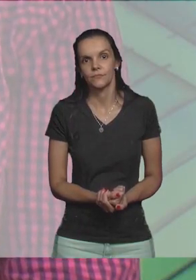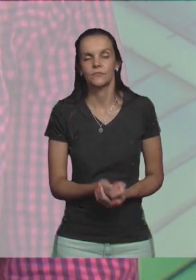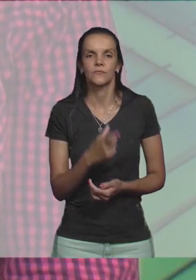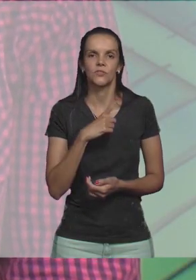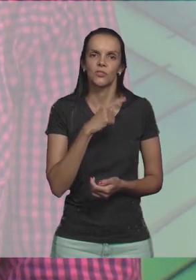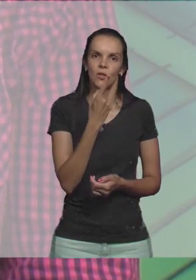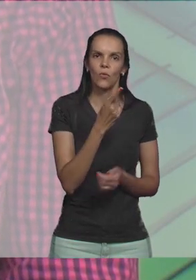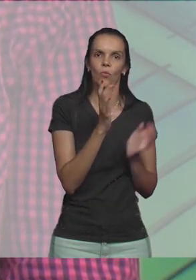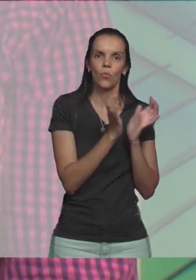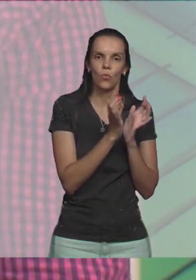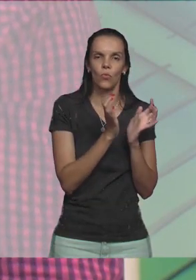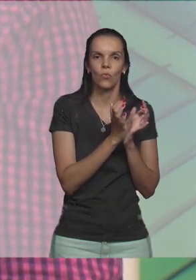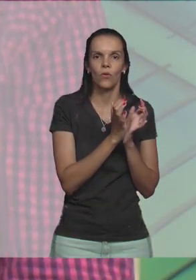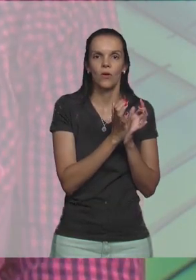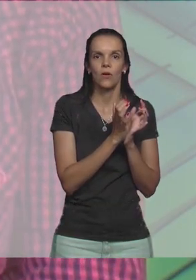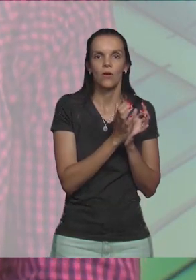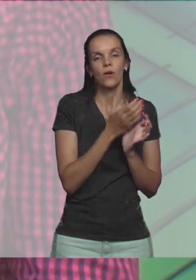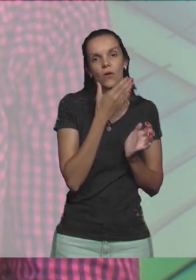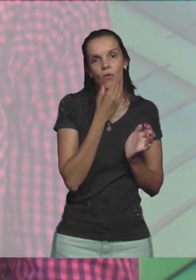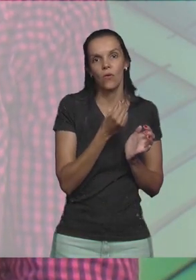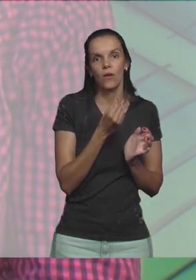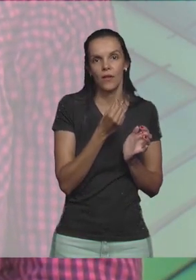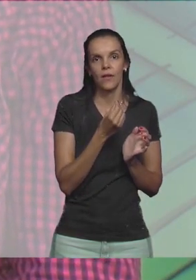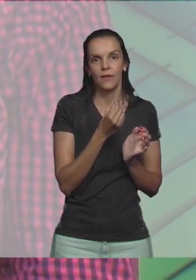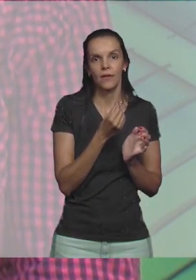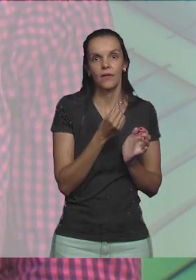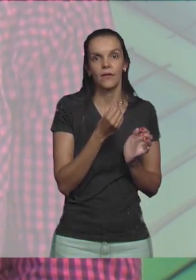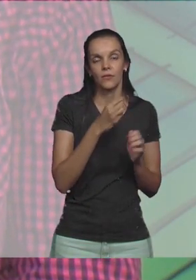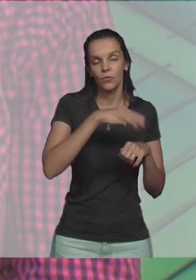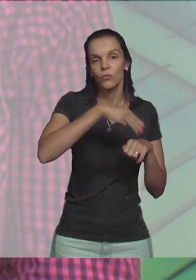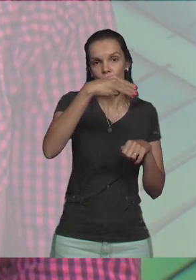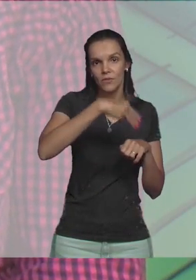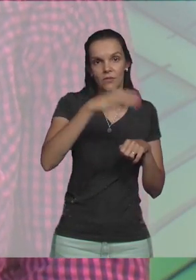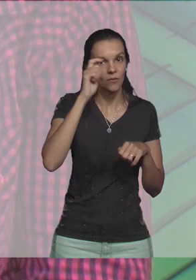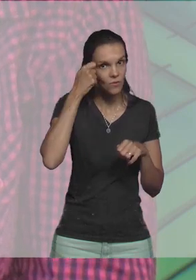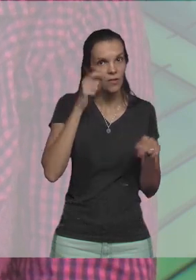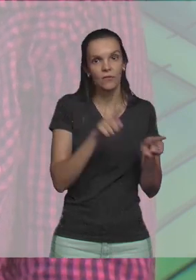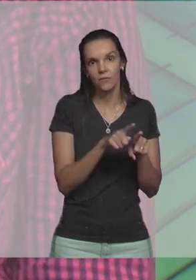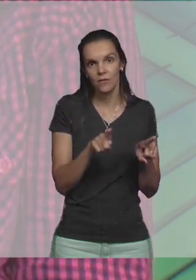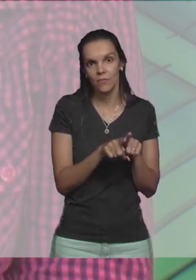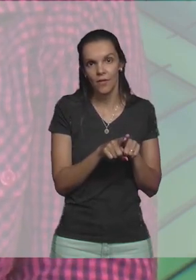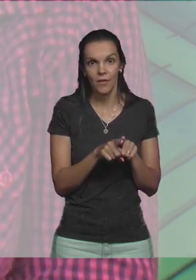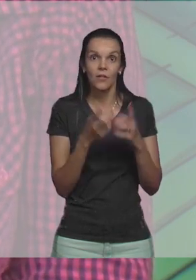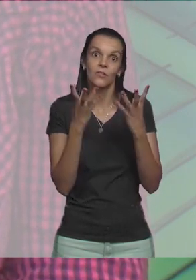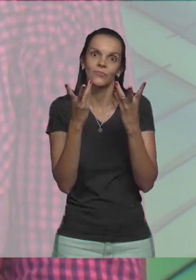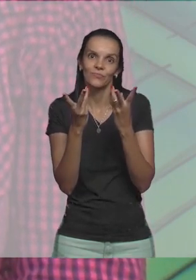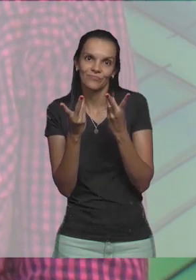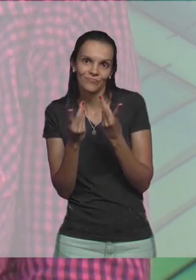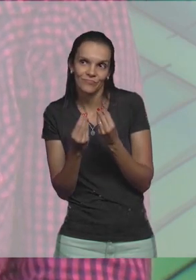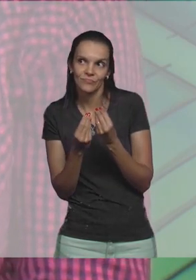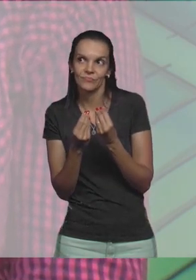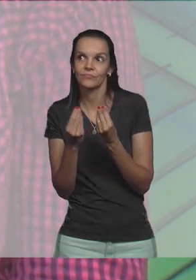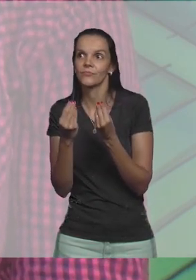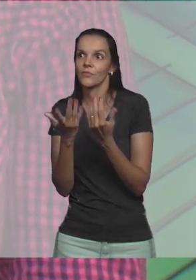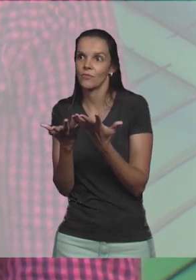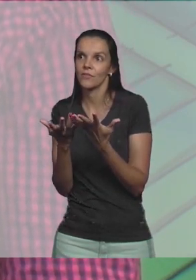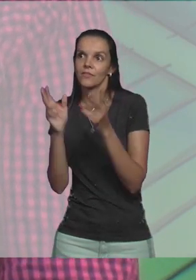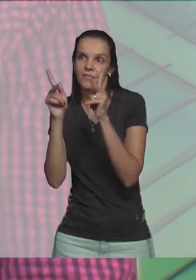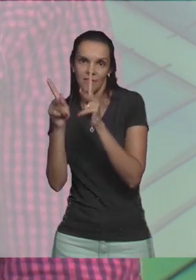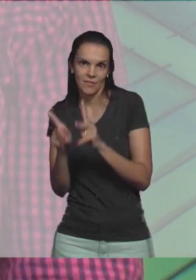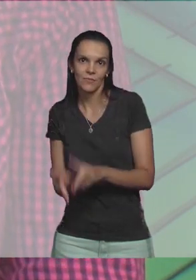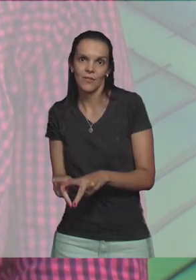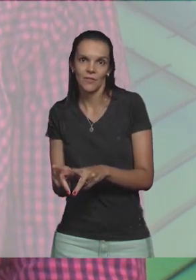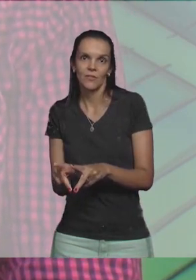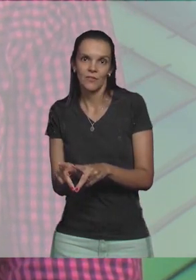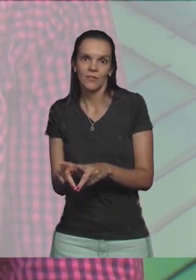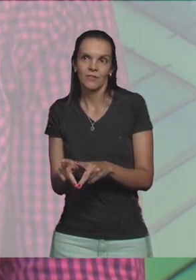Eu tinha um colega negro na minha turma de mestrado, sabe? E a gente continuou contando nos dedos, sabe? Quantas pessoas negras tem na